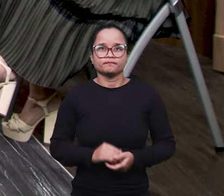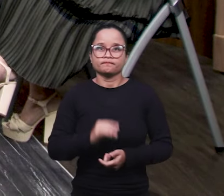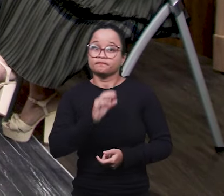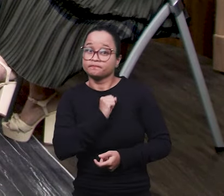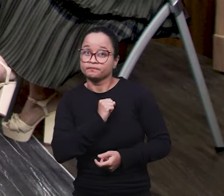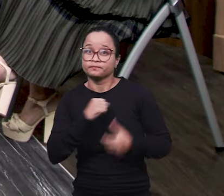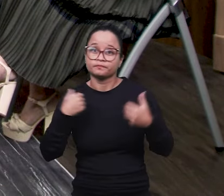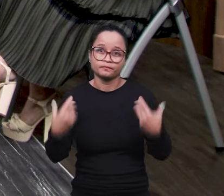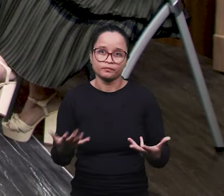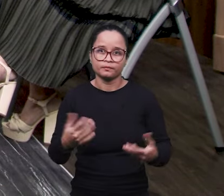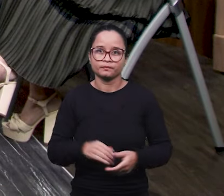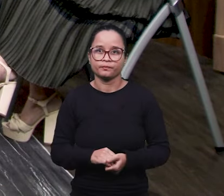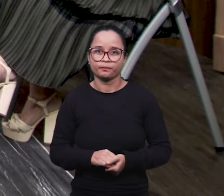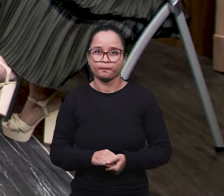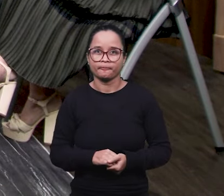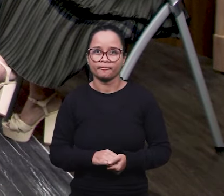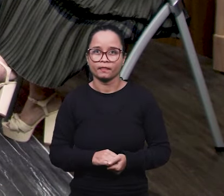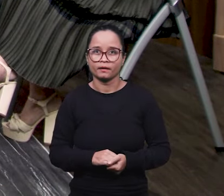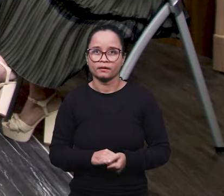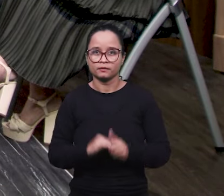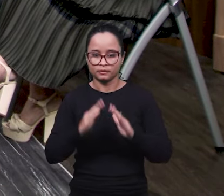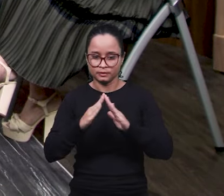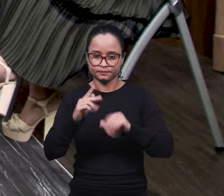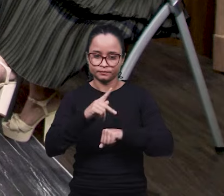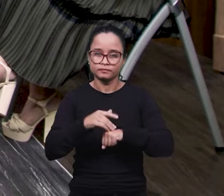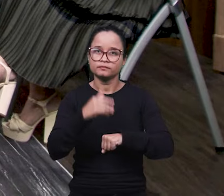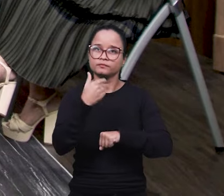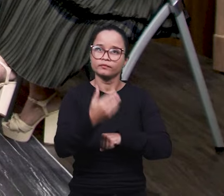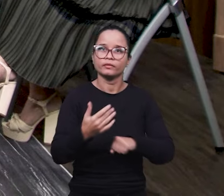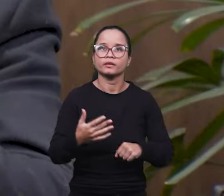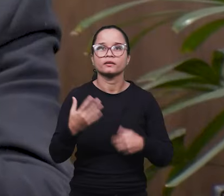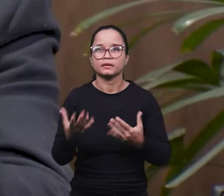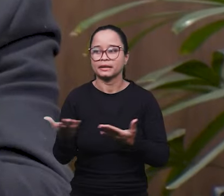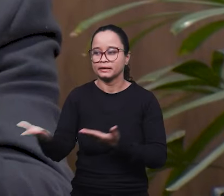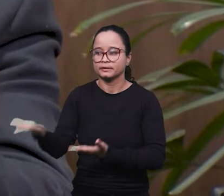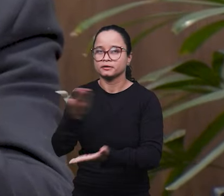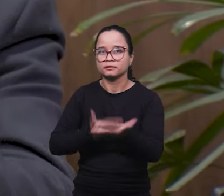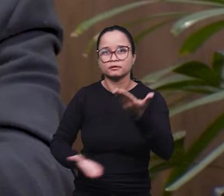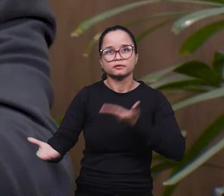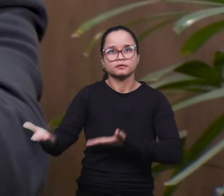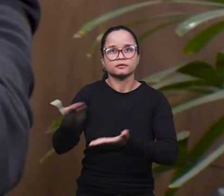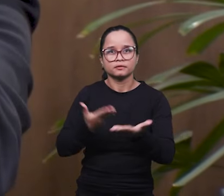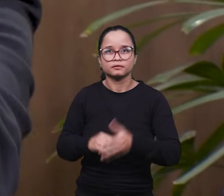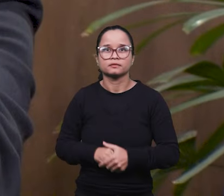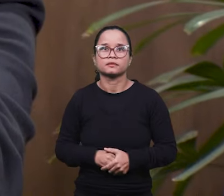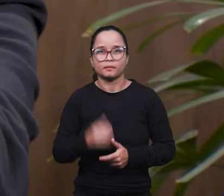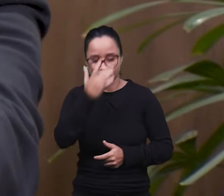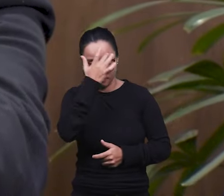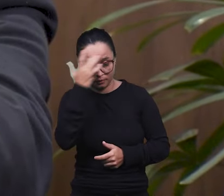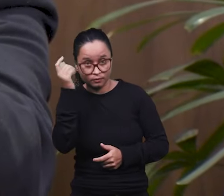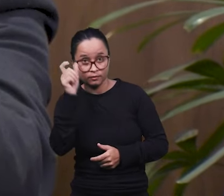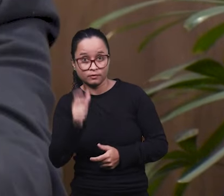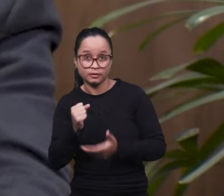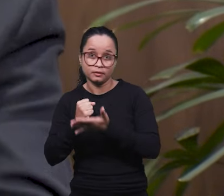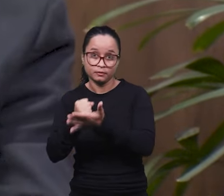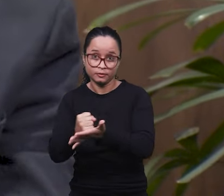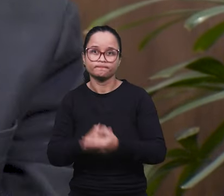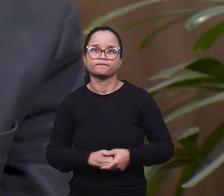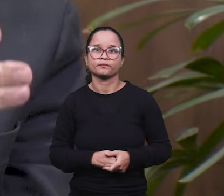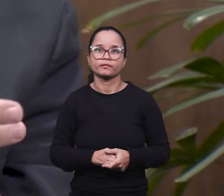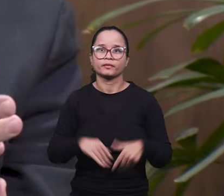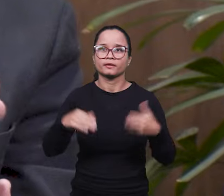Então esse aqui é o intercâmbio do rotter é exatamente isso aí essa troca né lá tem uma pessoa para dar assistência e tal